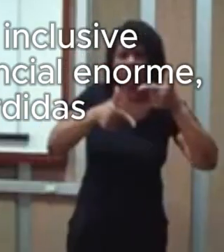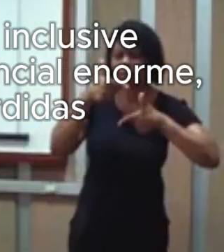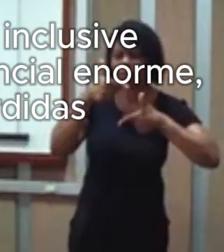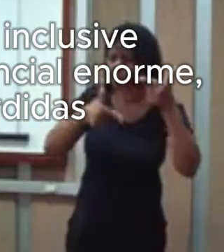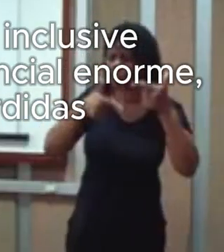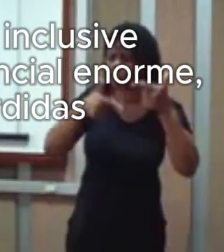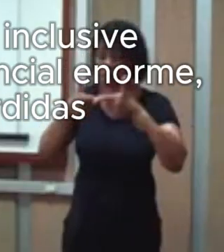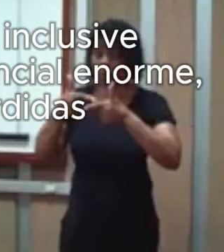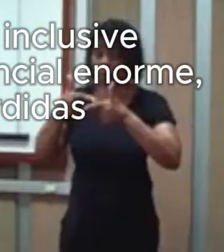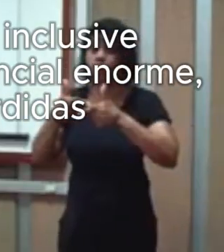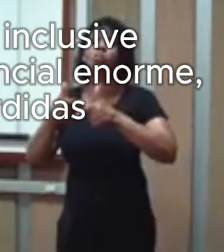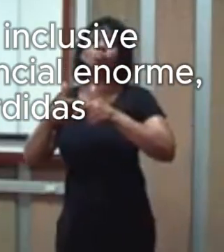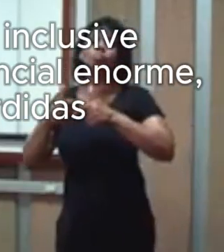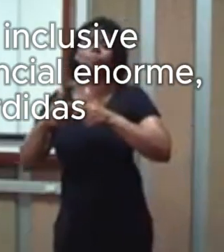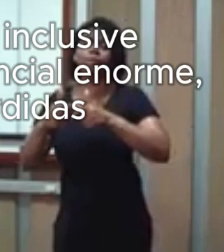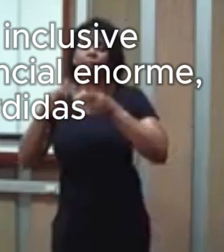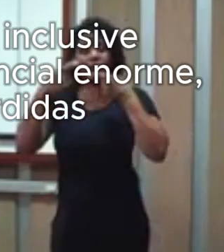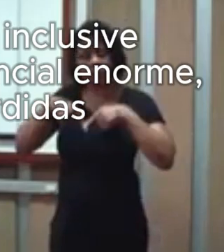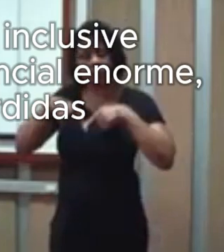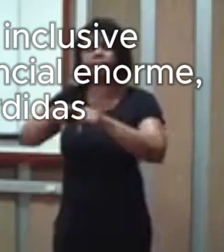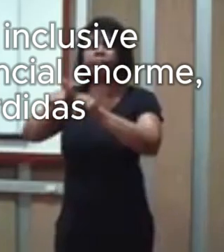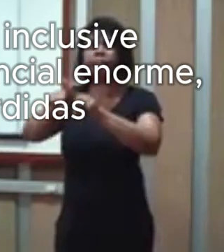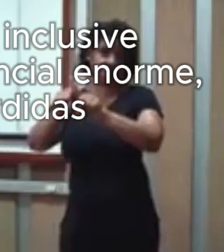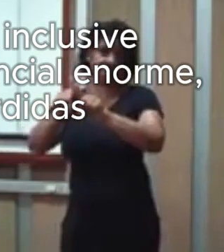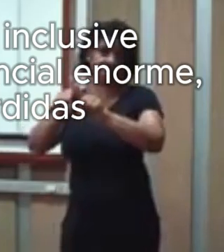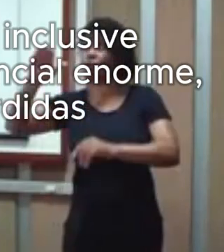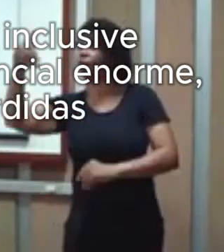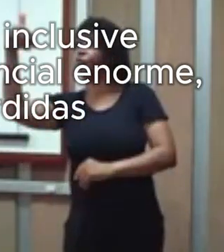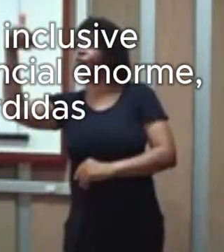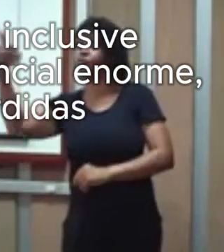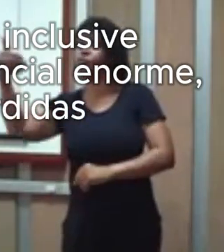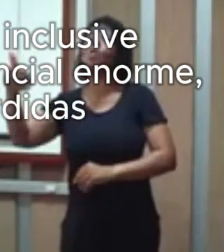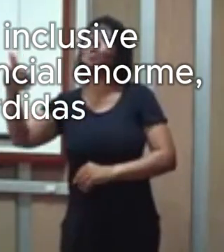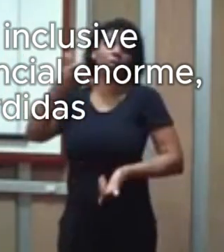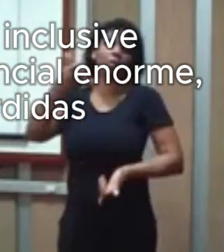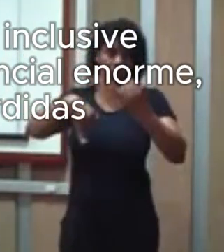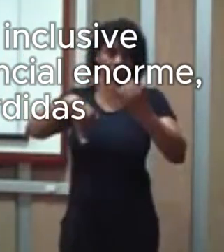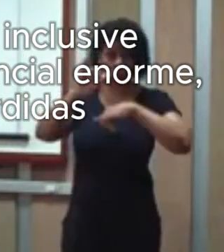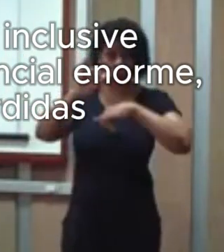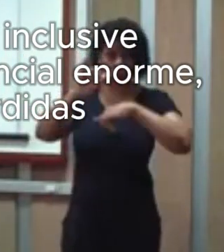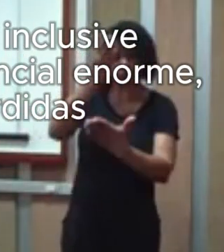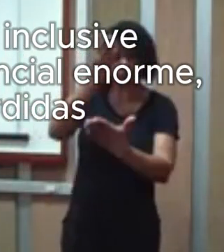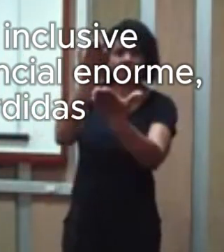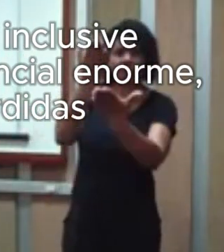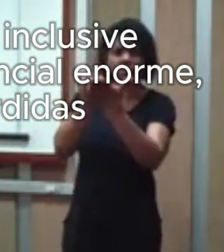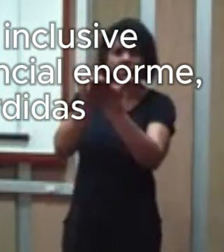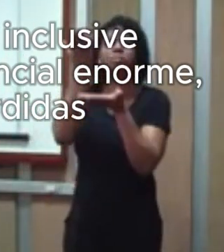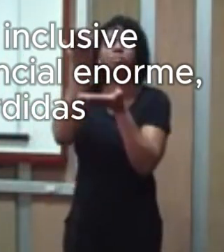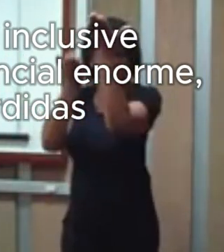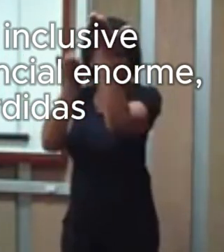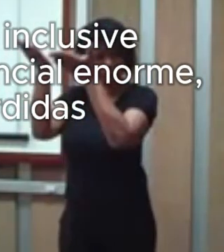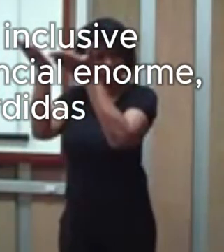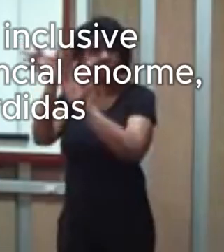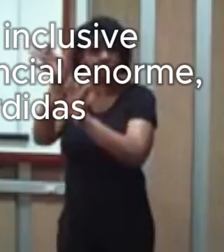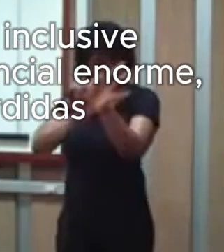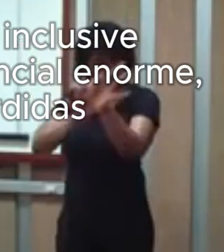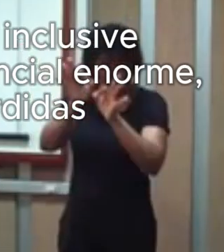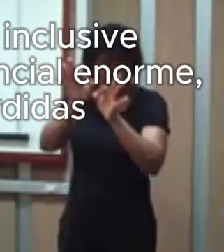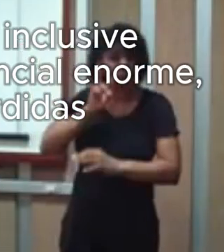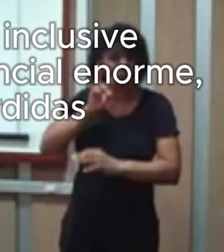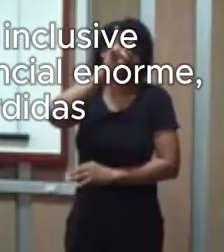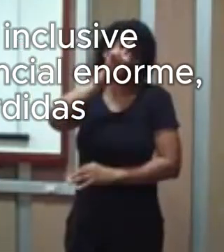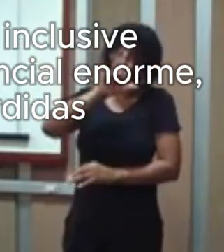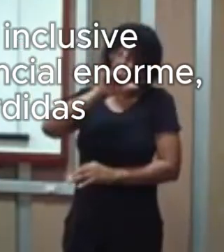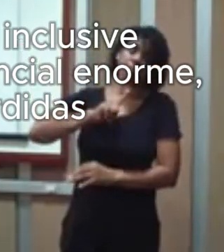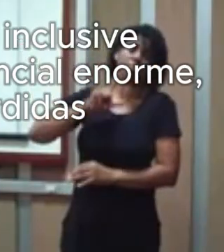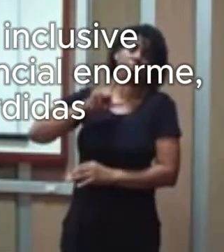não lá no laboratório, quer dizer, meio em parceria, mas mais fora do laboratório. E eu acredito que terapia celular tem um potencial enorme,